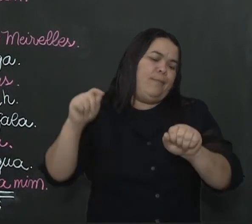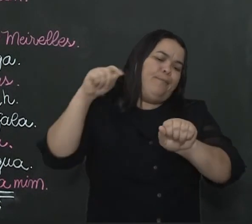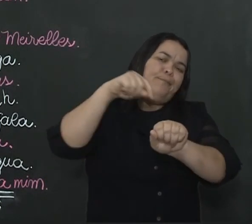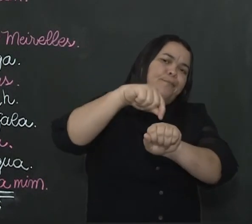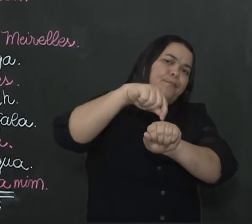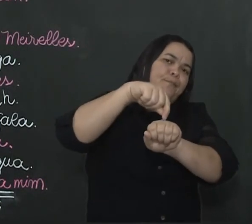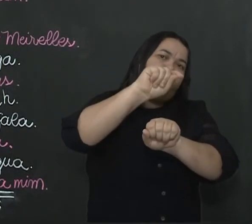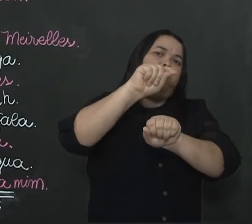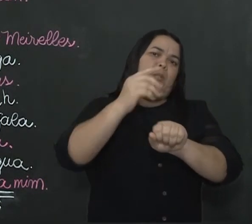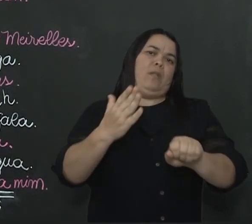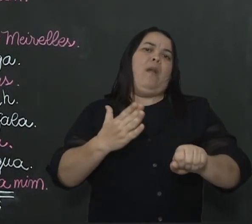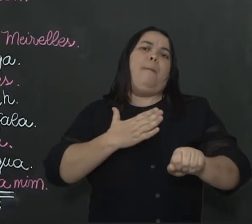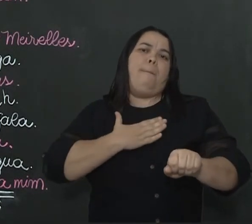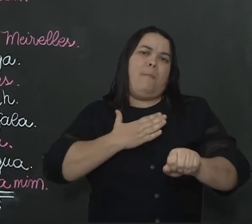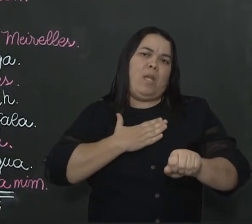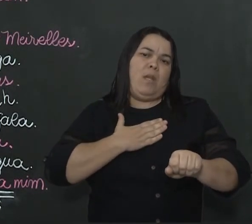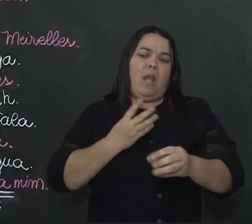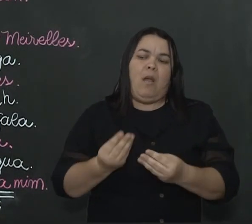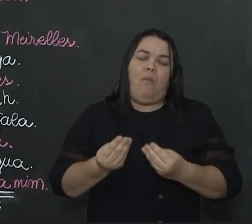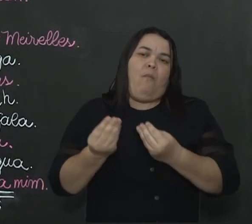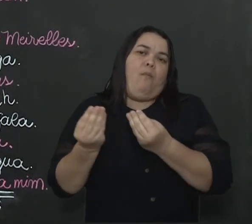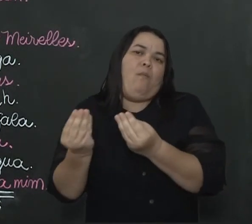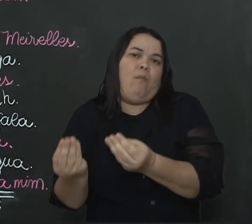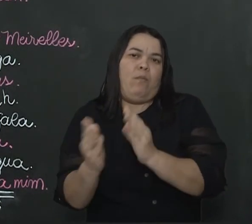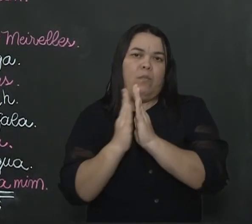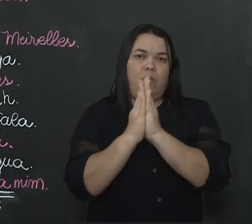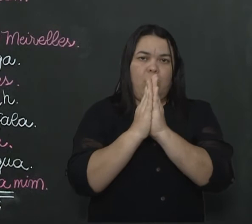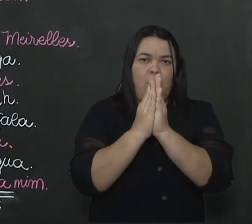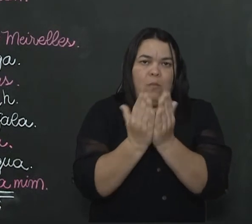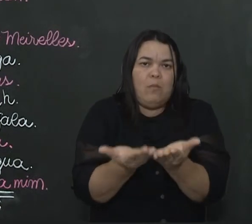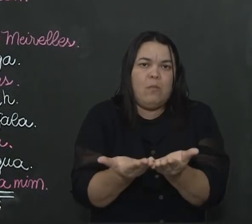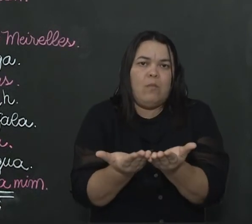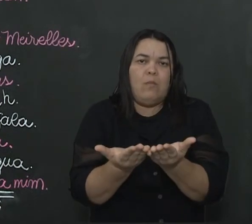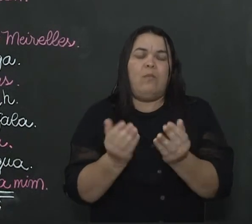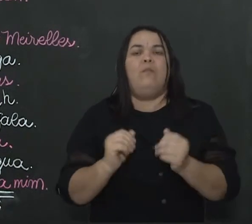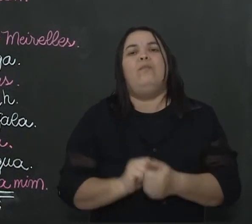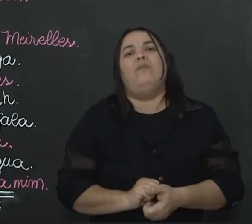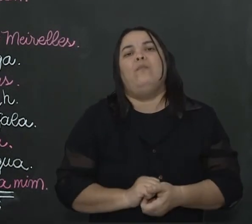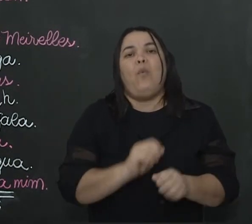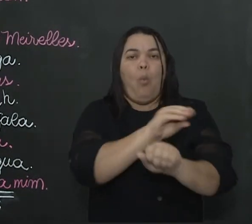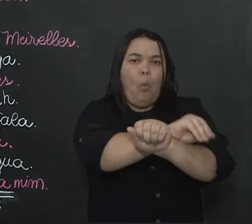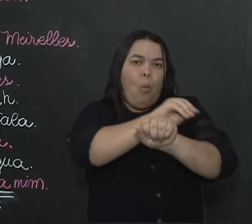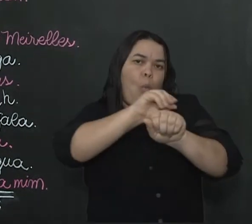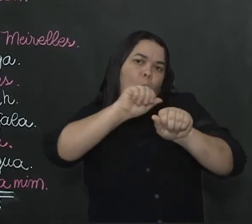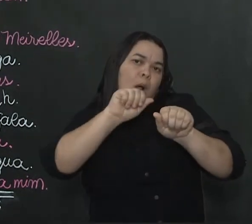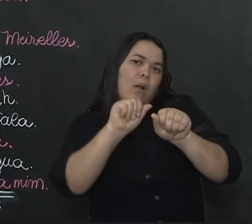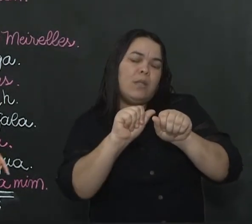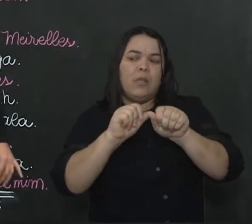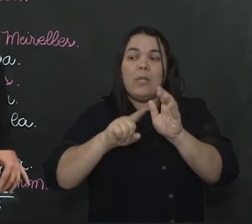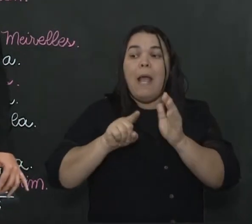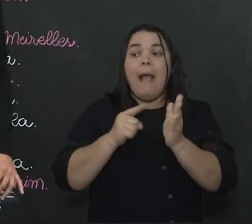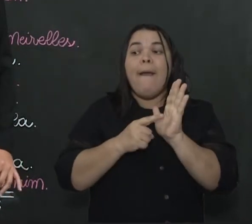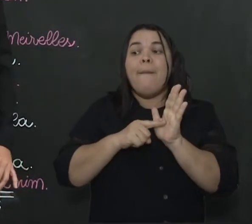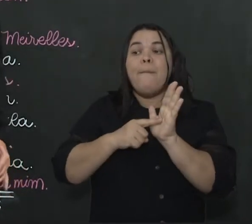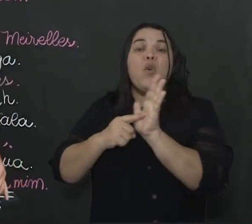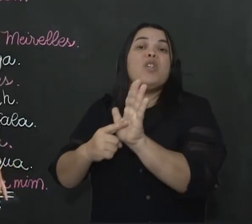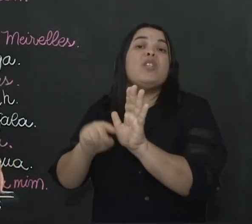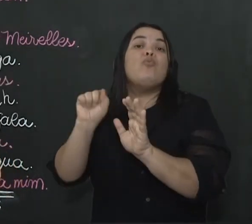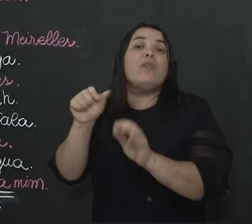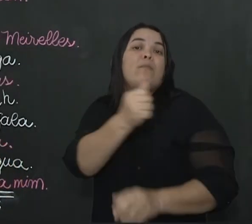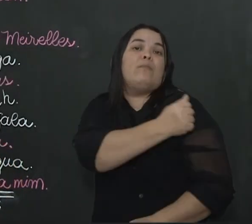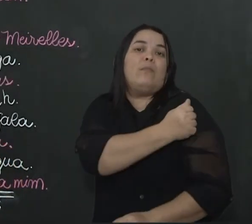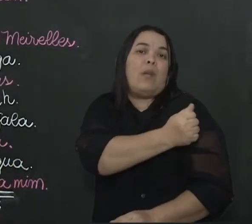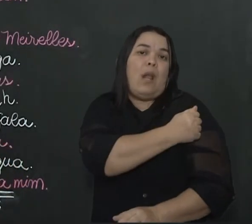da regência do verbo ofereci e do artigo relacionado à palavra aluna. Então, estudar crase significa